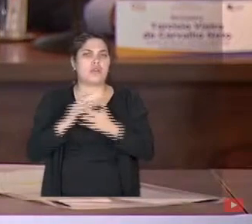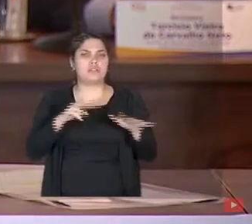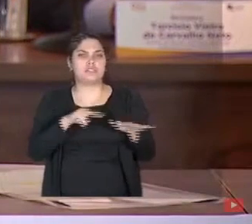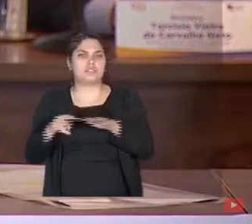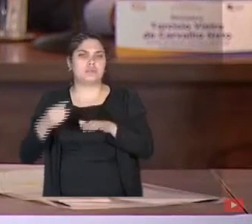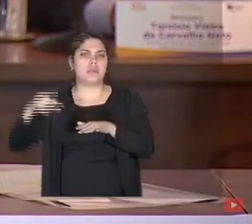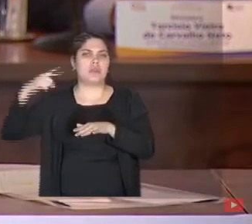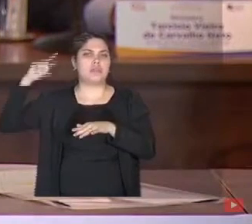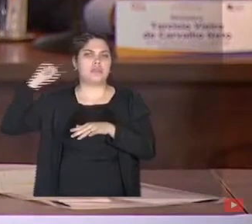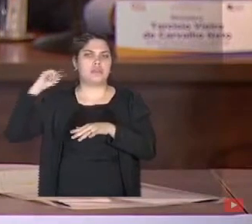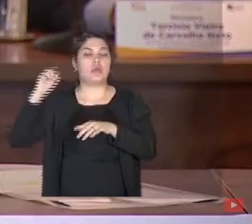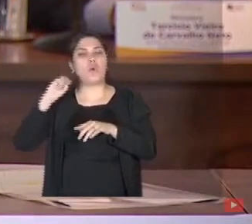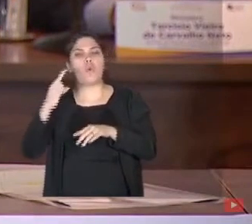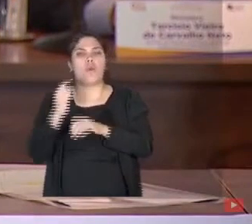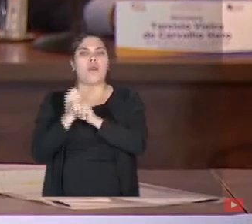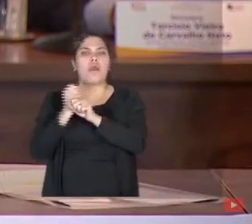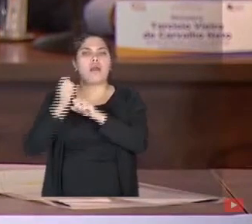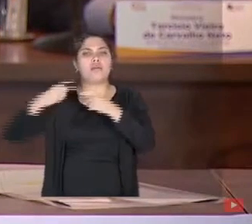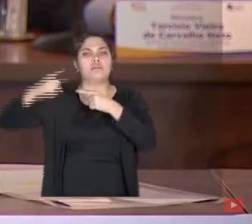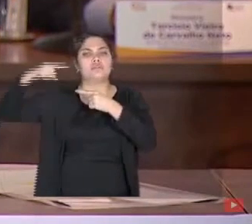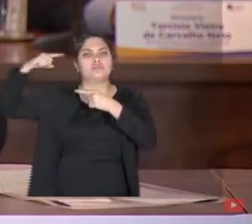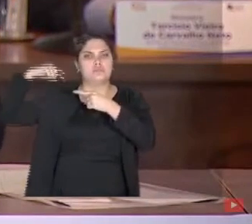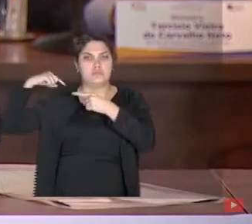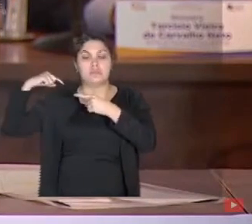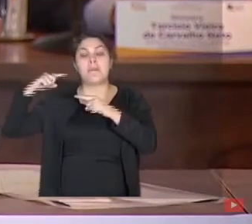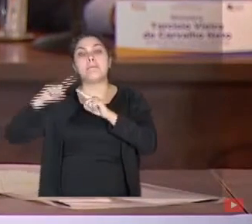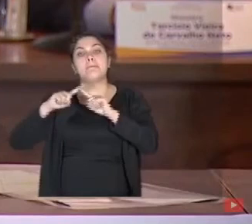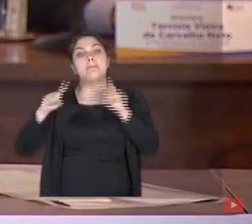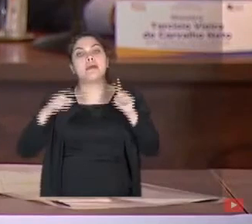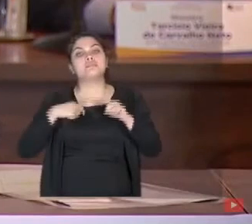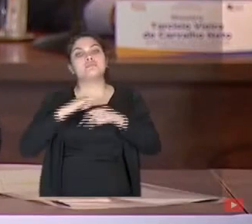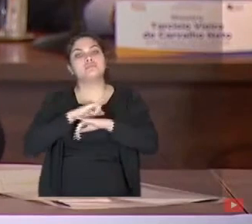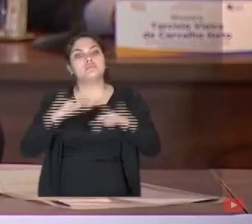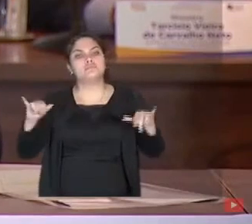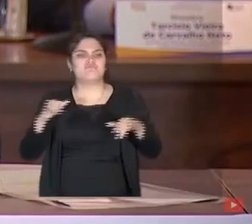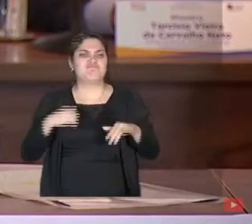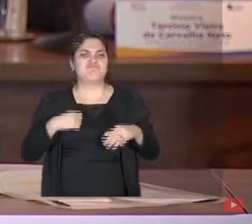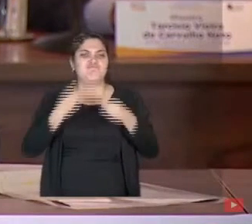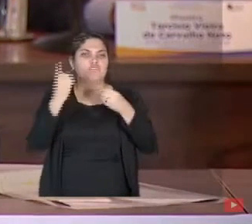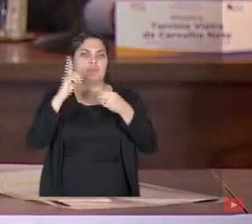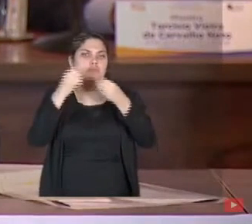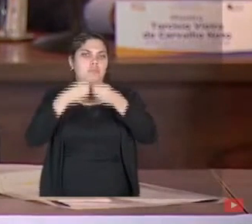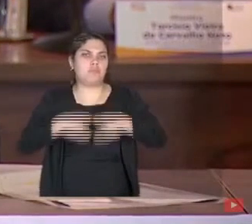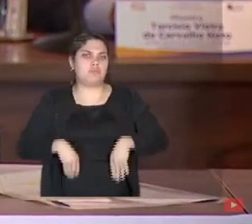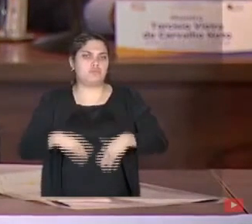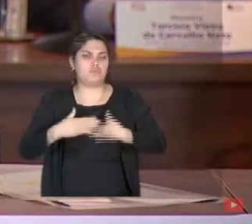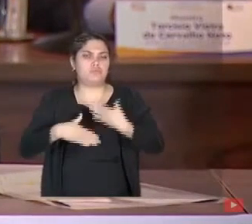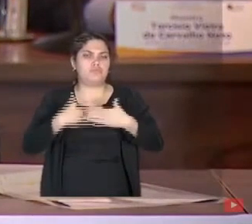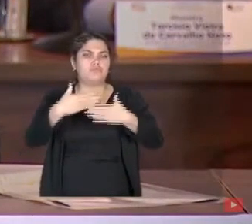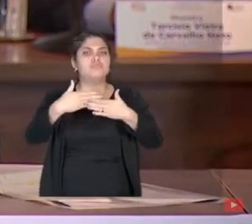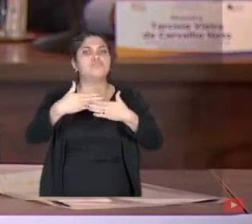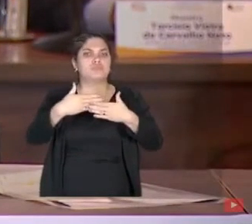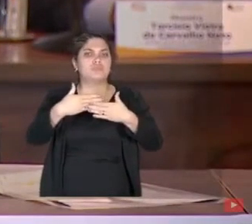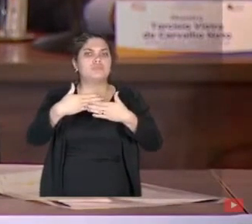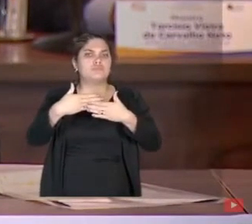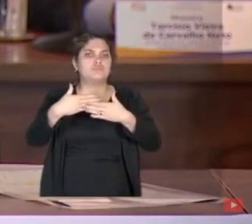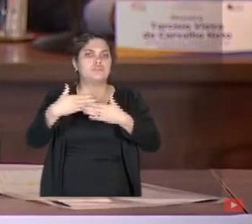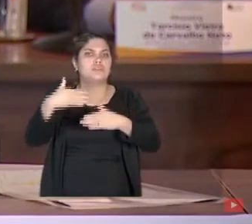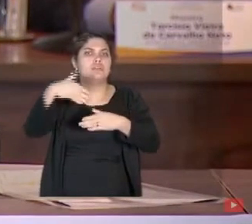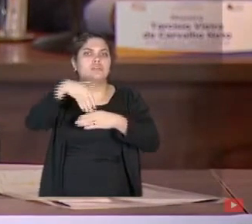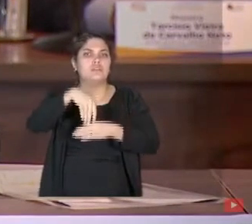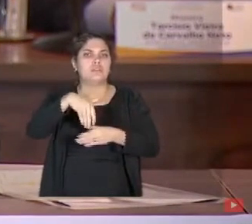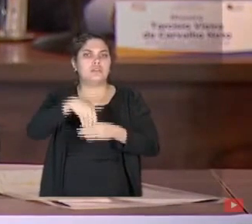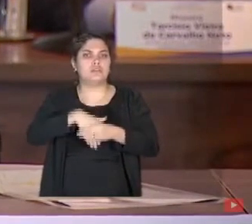ou pode ter sido de anos atrás. Mas, como disse, informações irrelevantes que não afetaram o